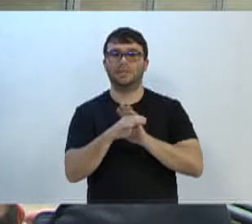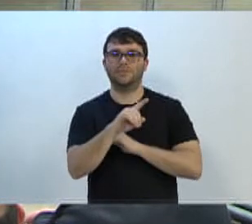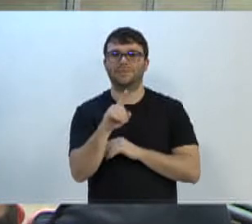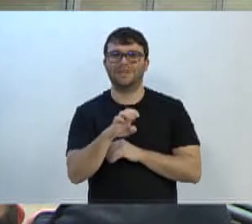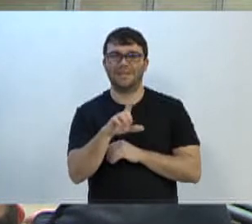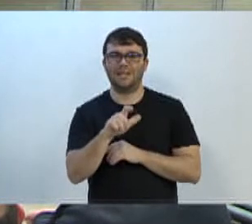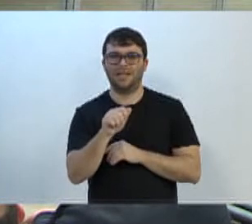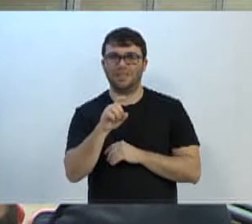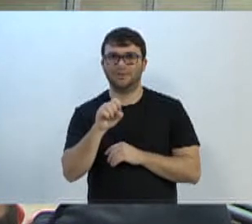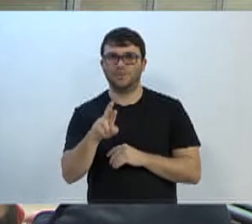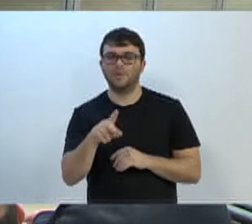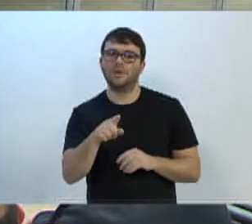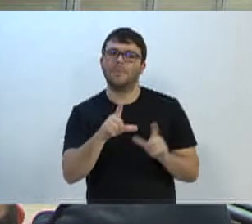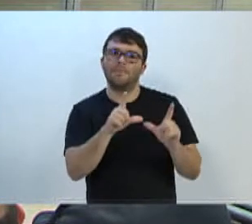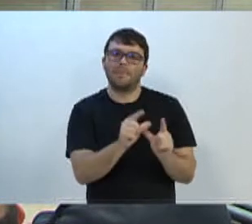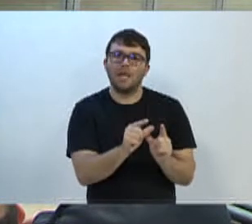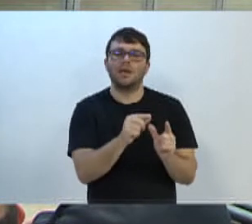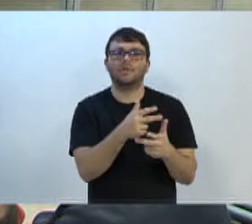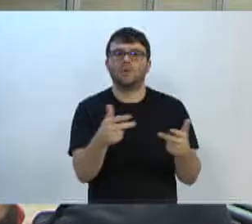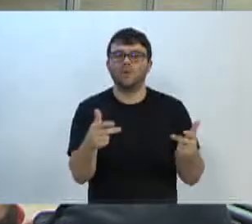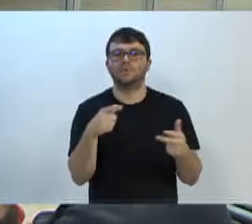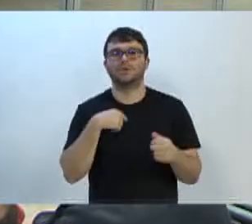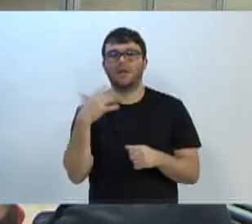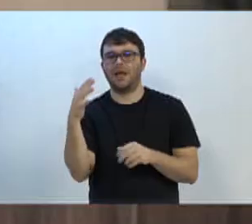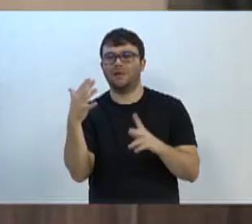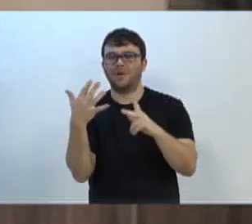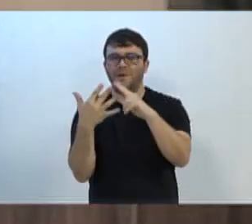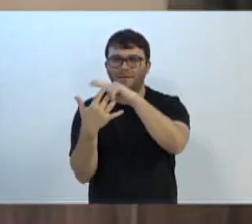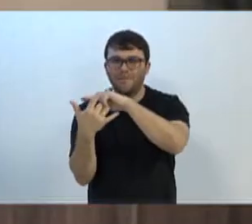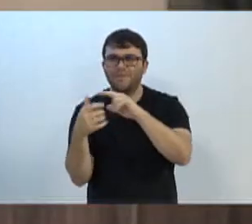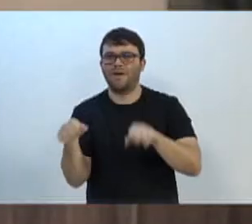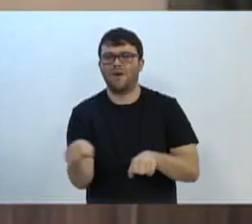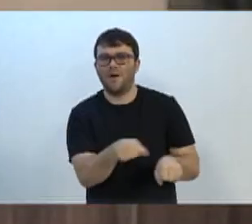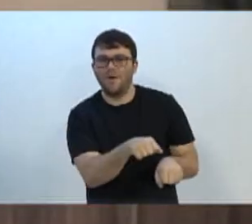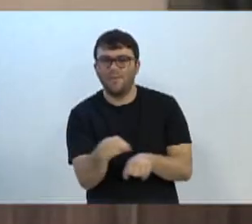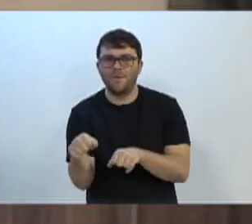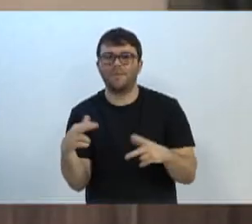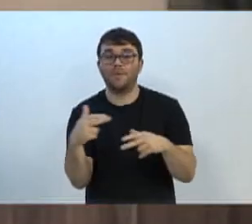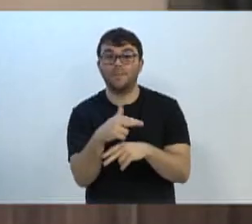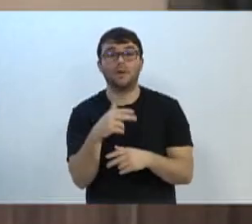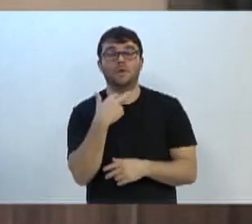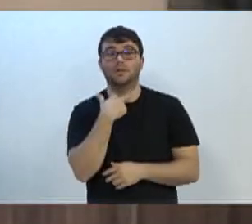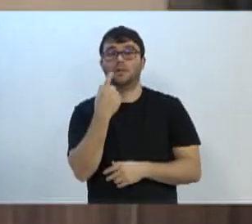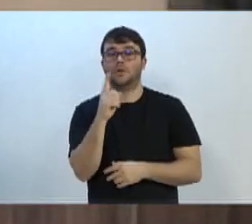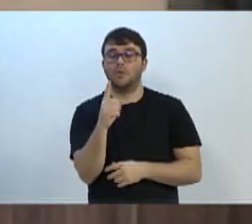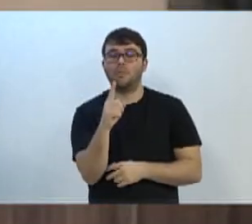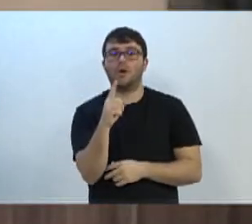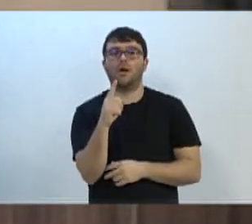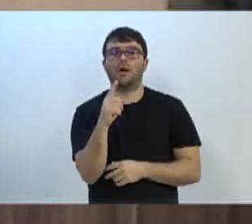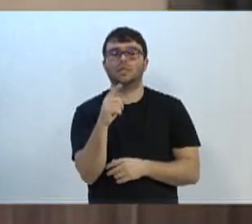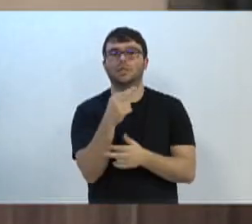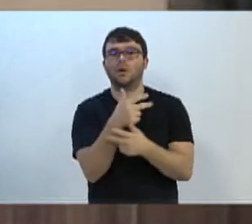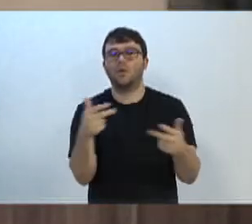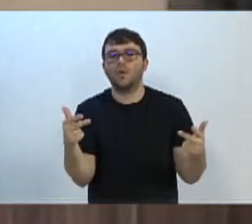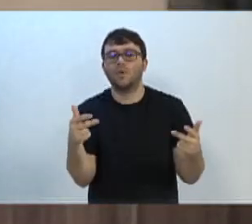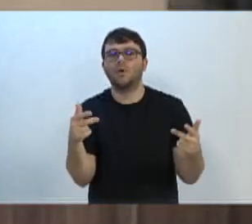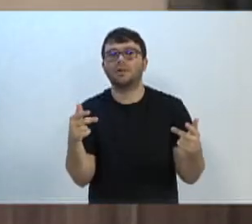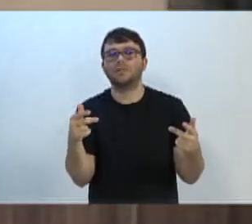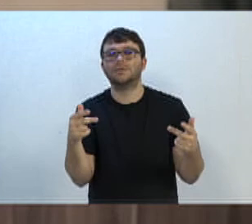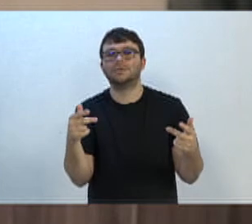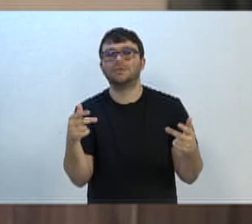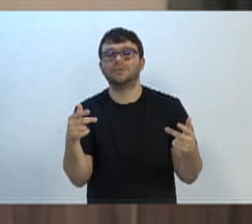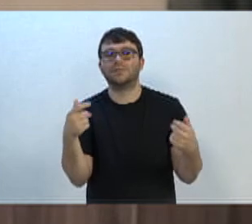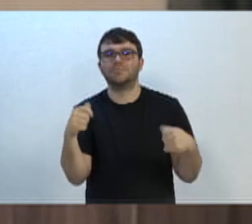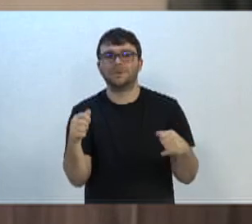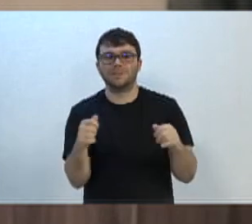pequenos reparos esse corte são poda são Capina roçada ele não envolve nada que seja que seja